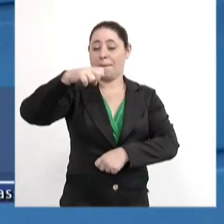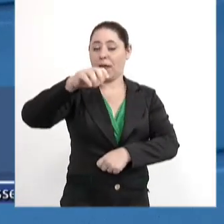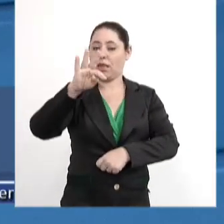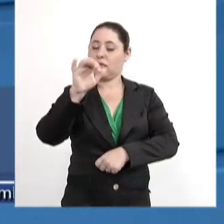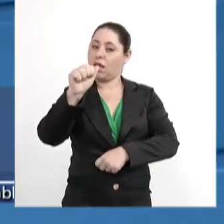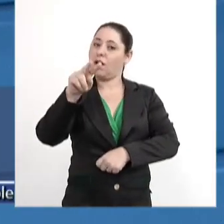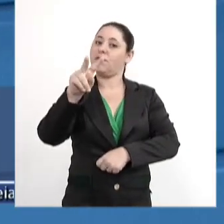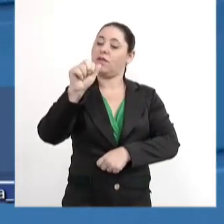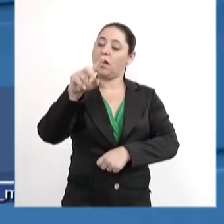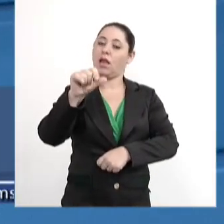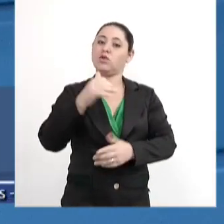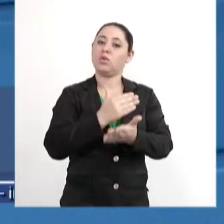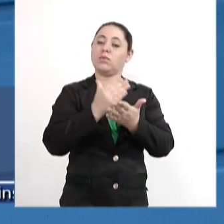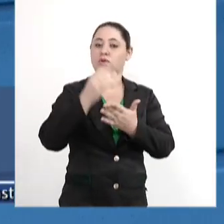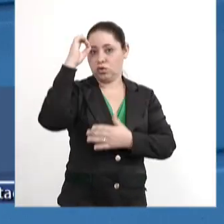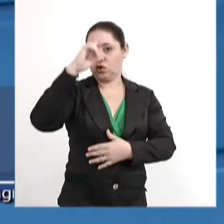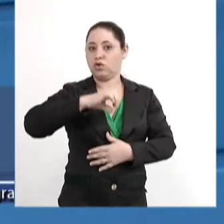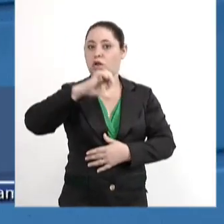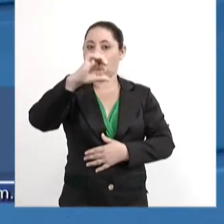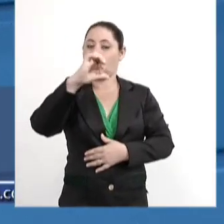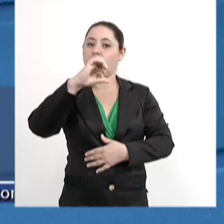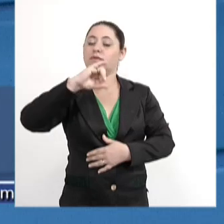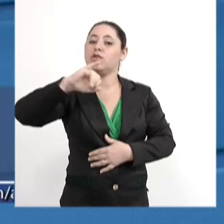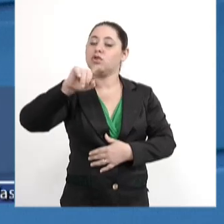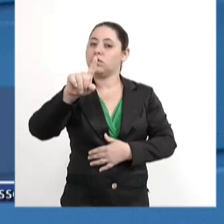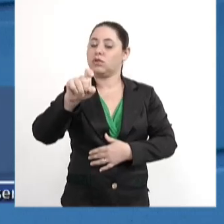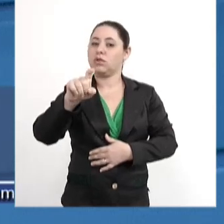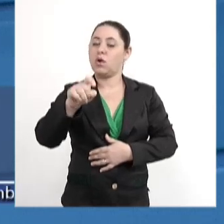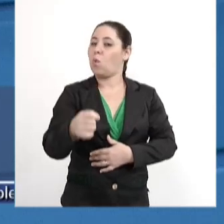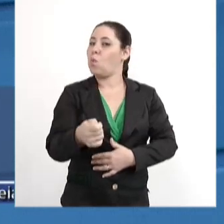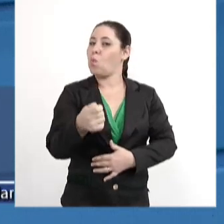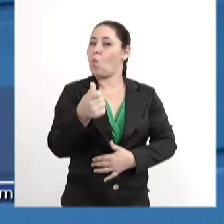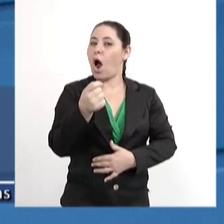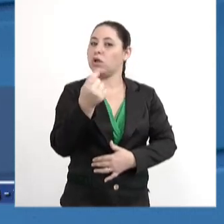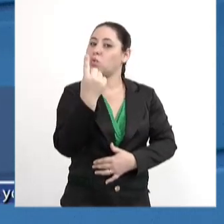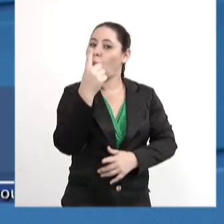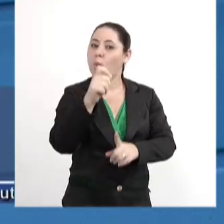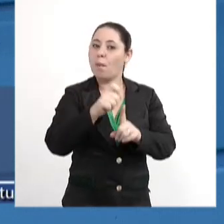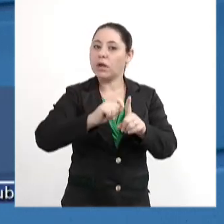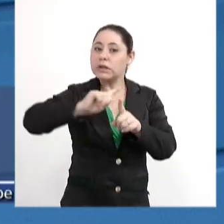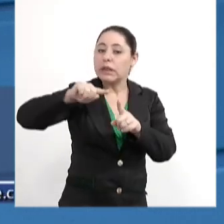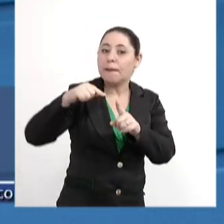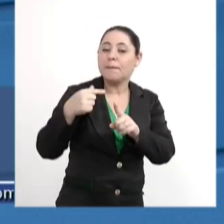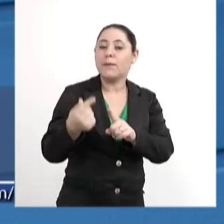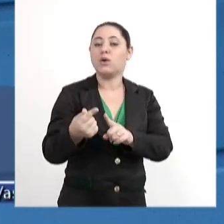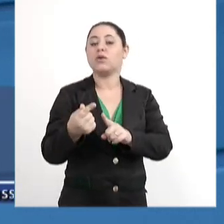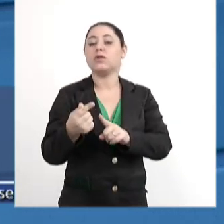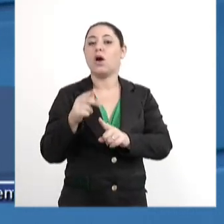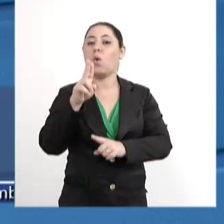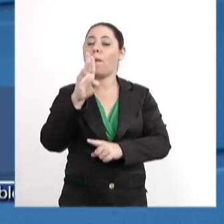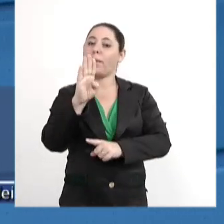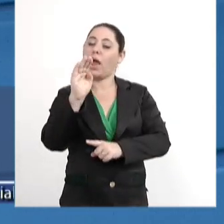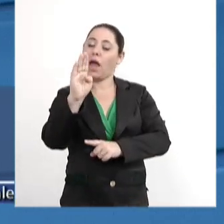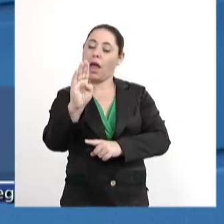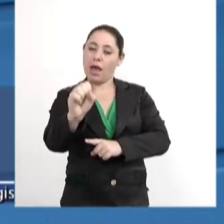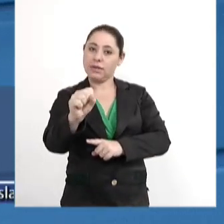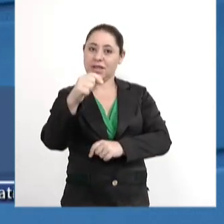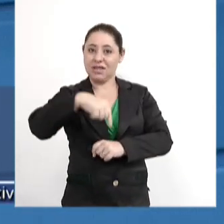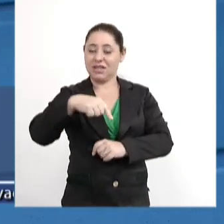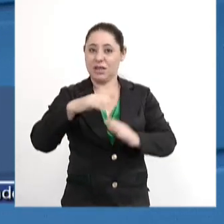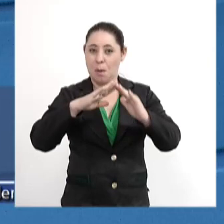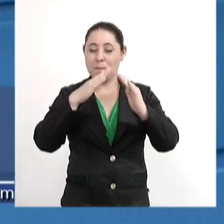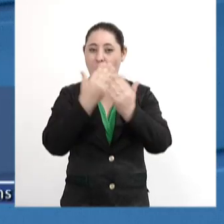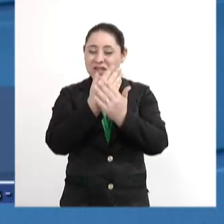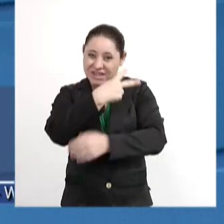pentavalente se iniciaria no dia 9 de janeiro, quase um mês depois, as UBSs de Mato Grosso do Sul